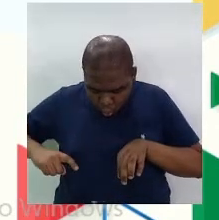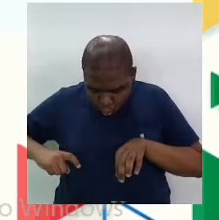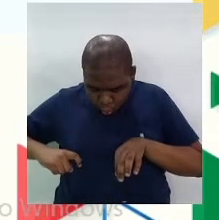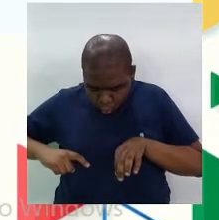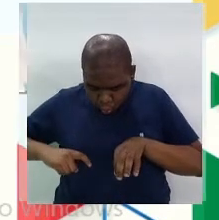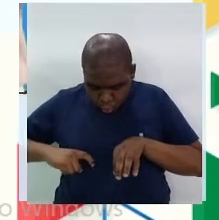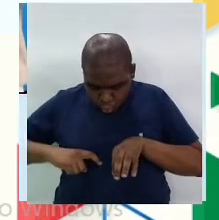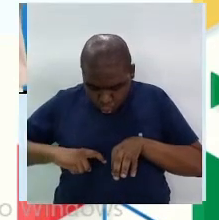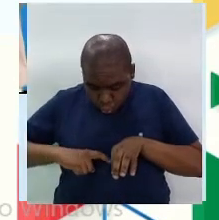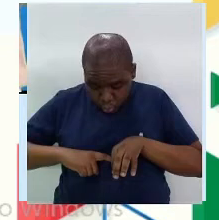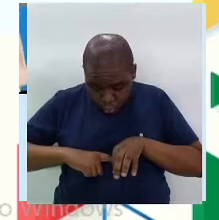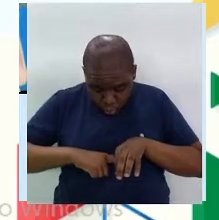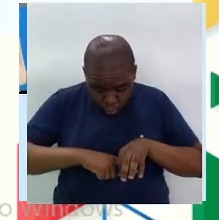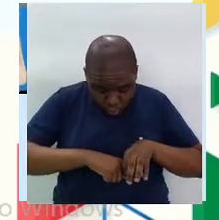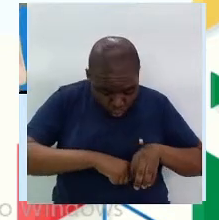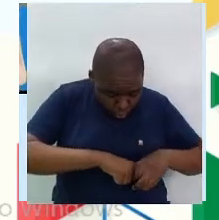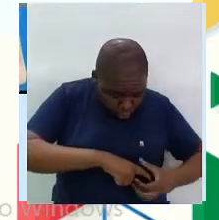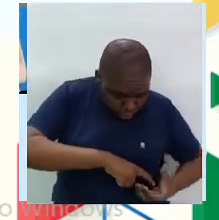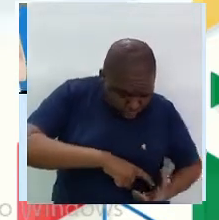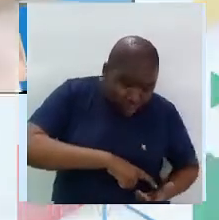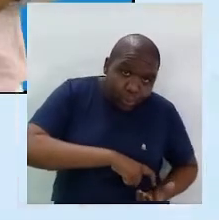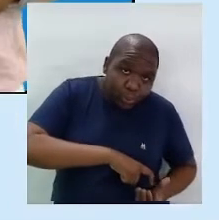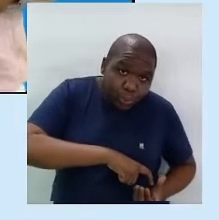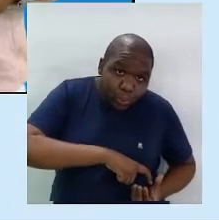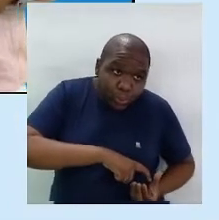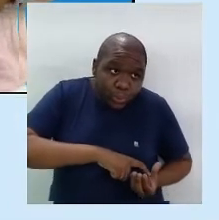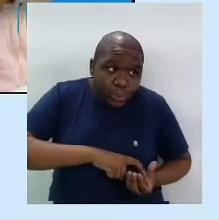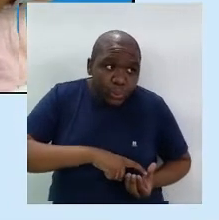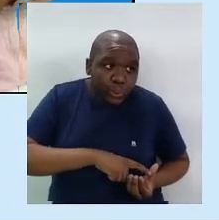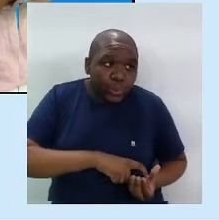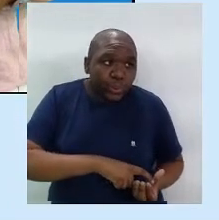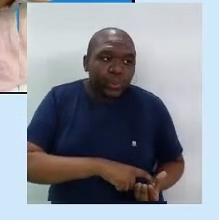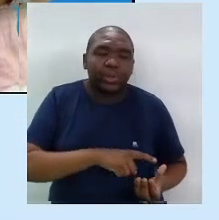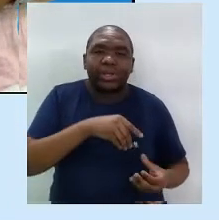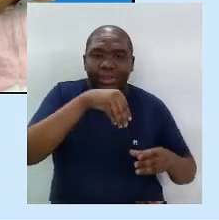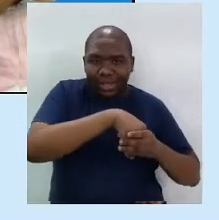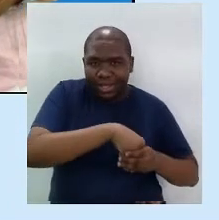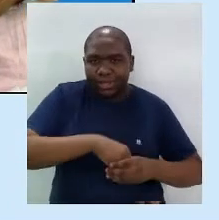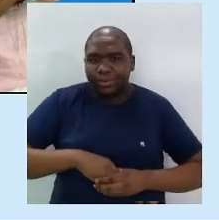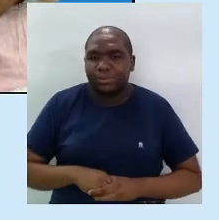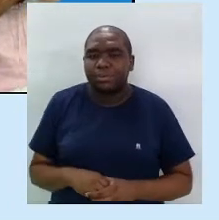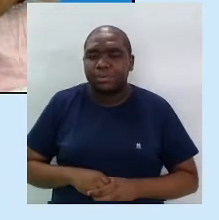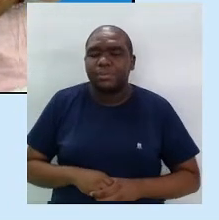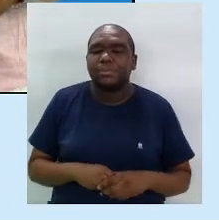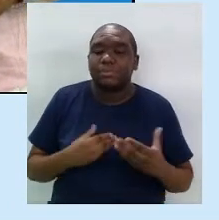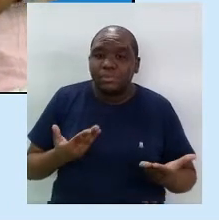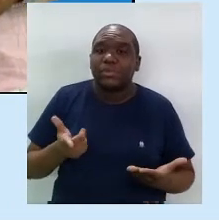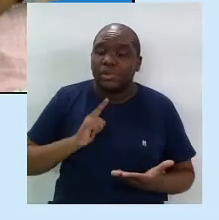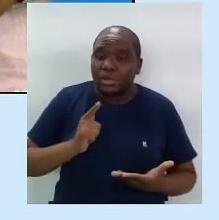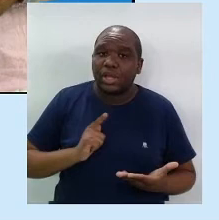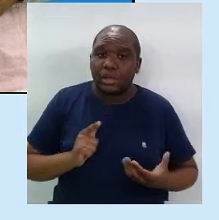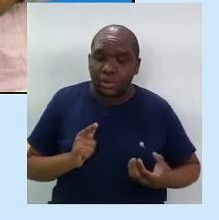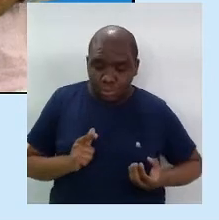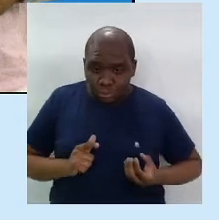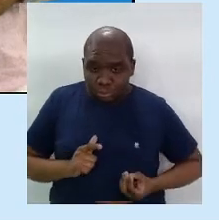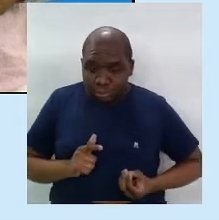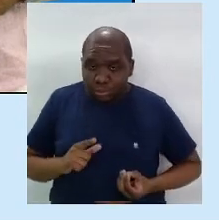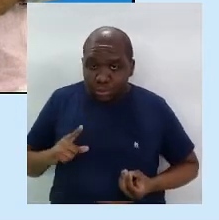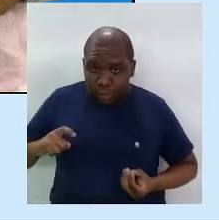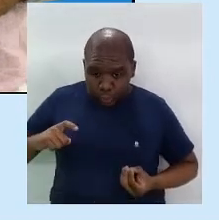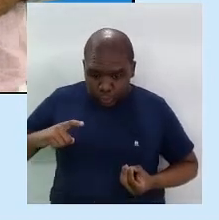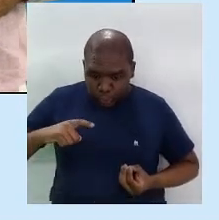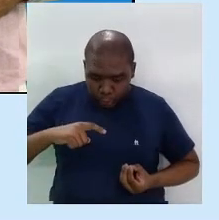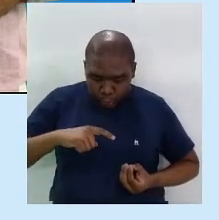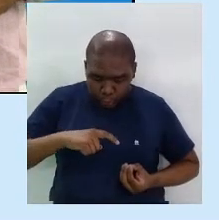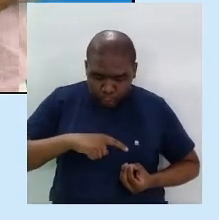ó, pelo útero, e ele vai justamente fecundar o óvulo na tuba uterina. O óvulo